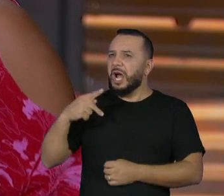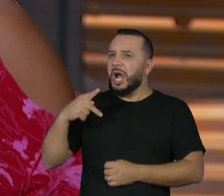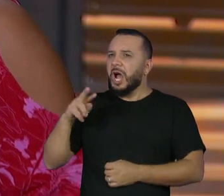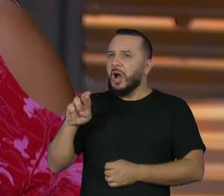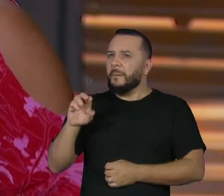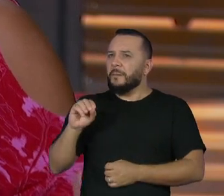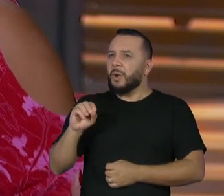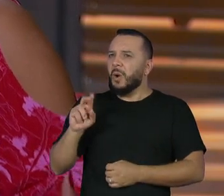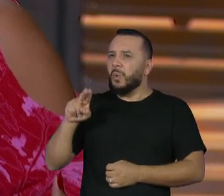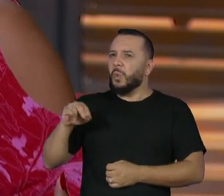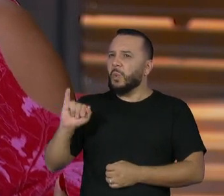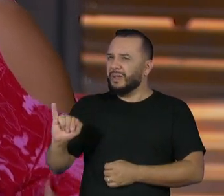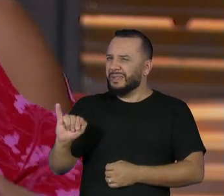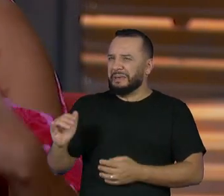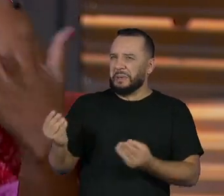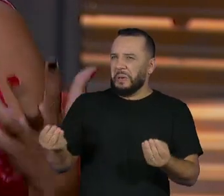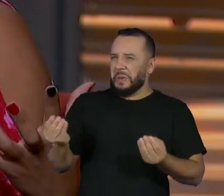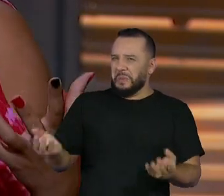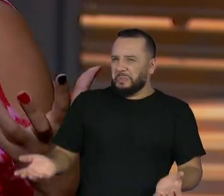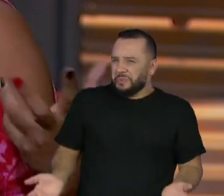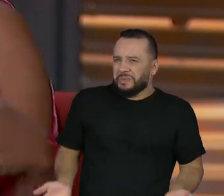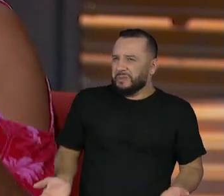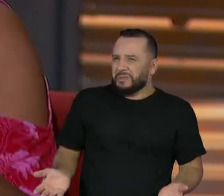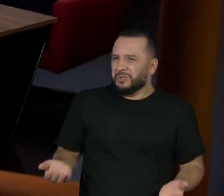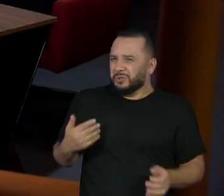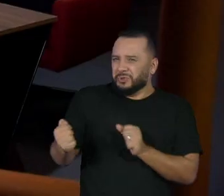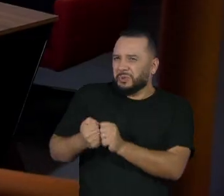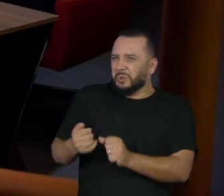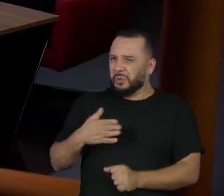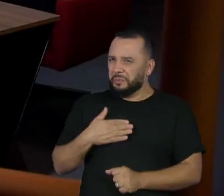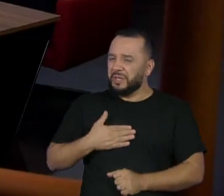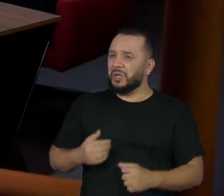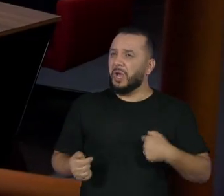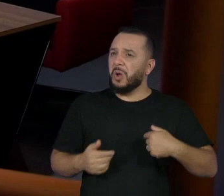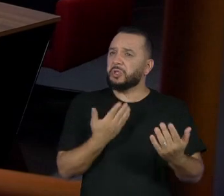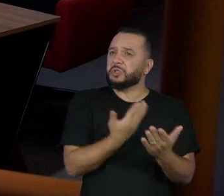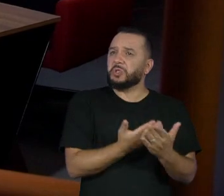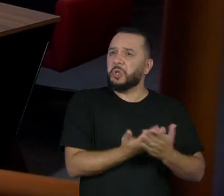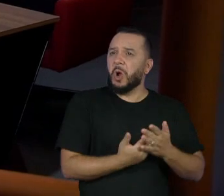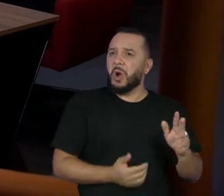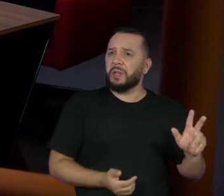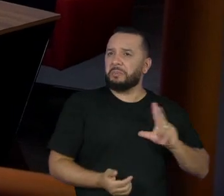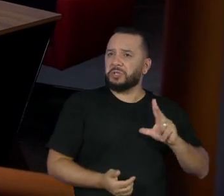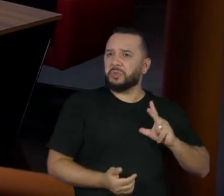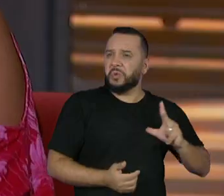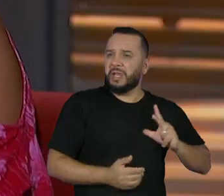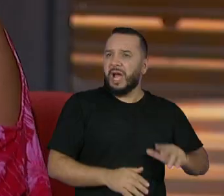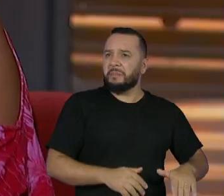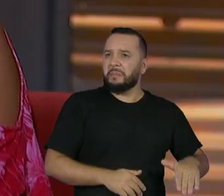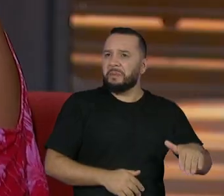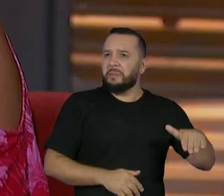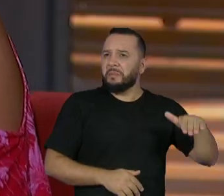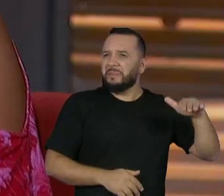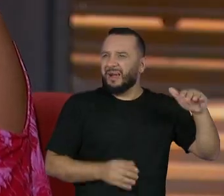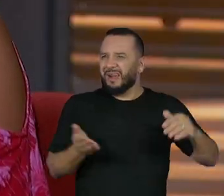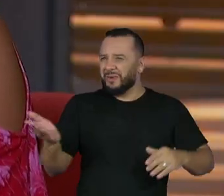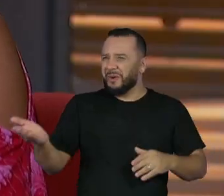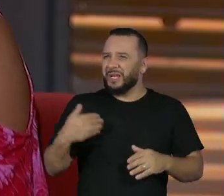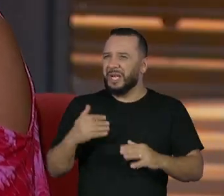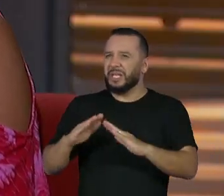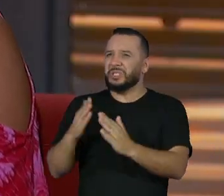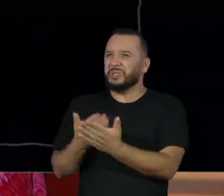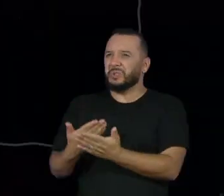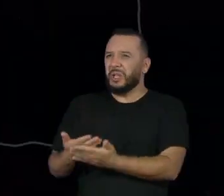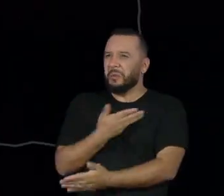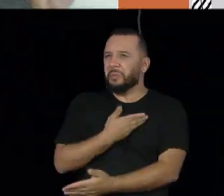ele, porque ele teve a melhor educação em escolas privadas e eu que vim de escola pública ia diminuir a qualidade